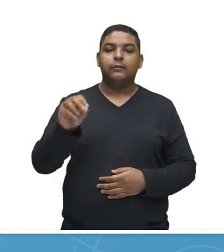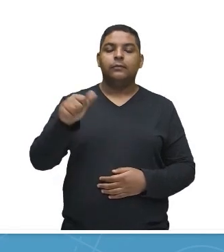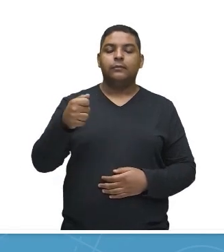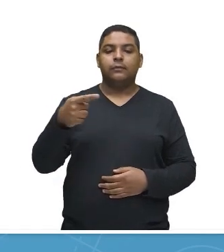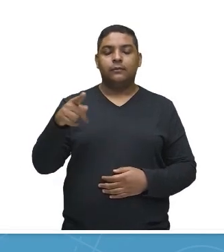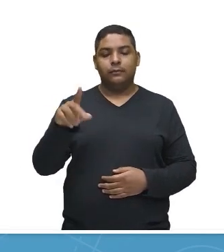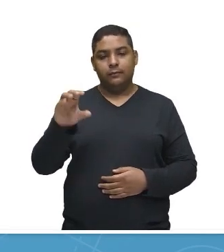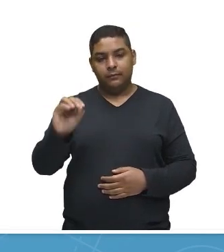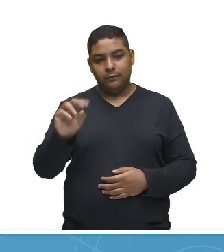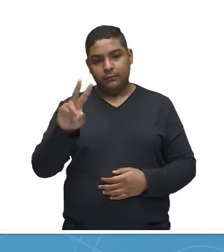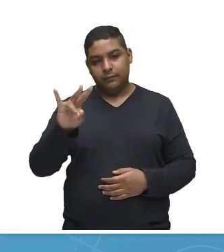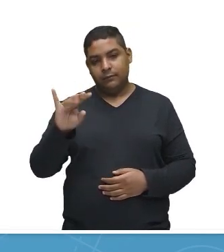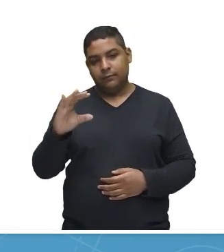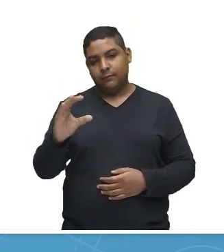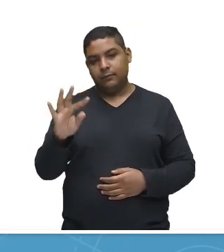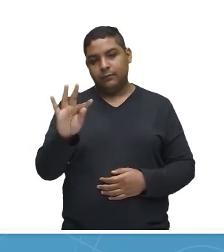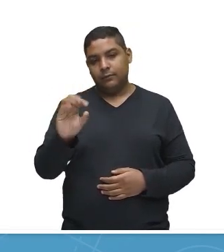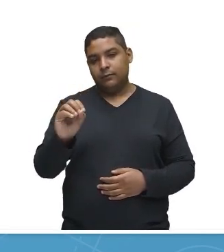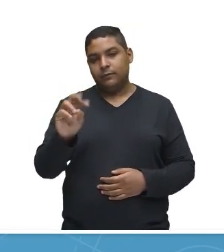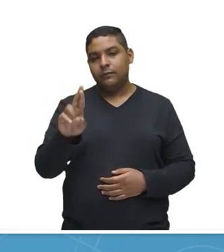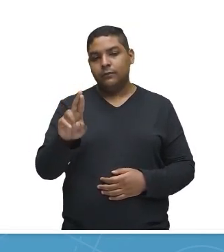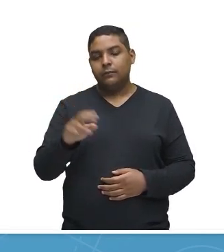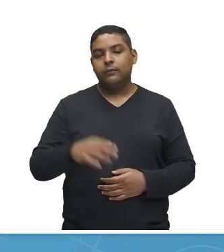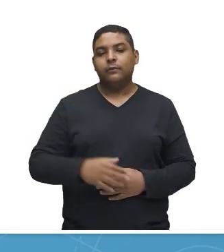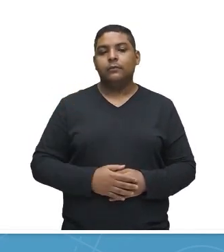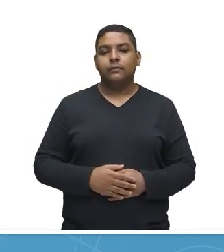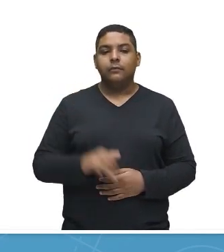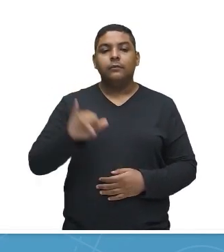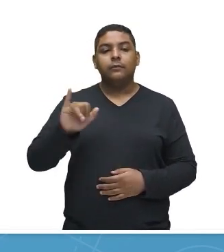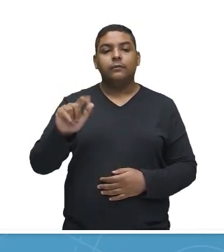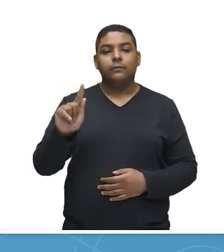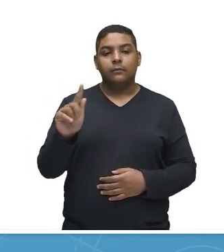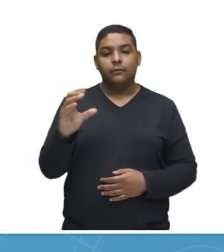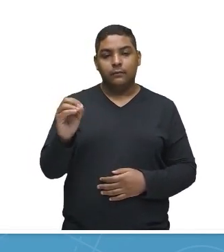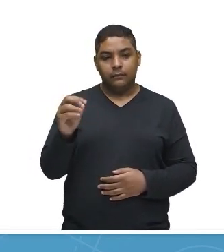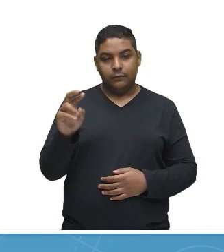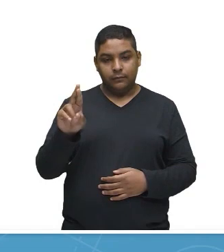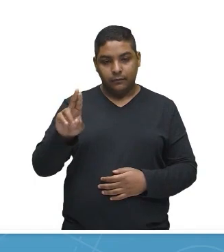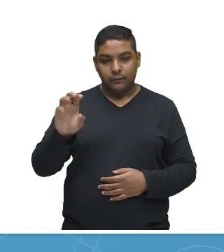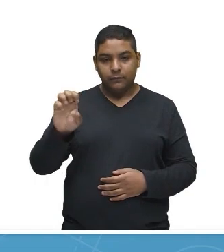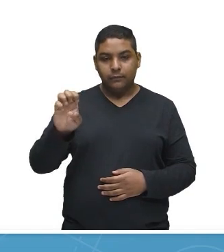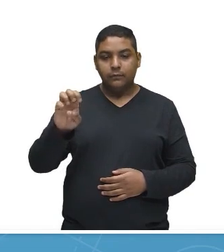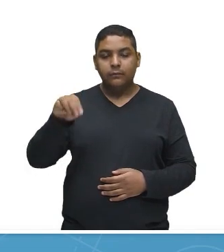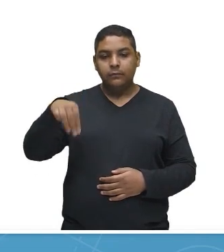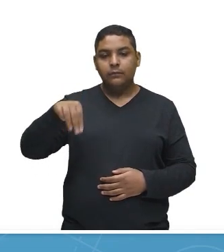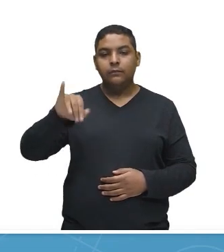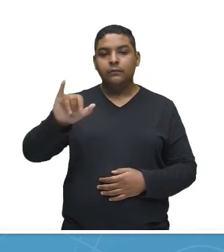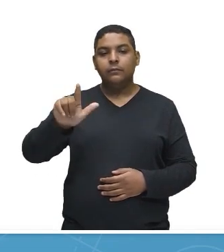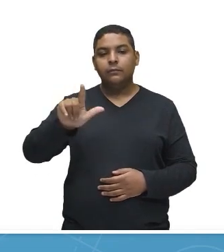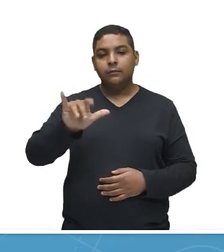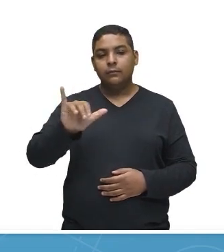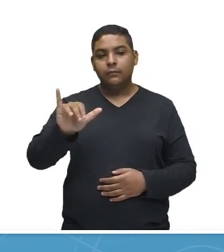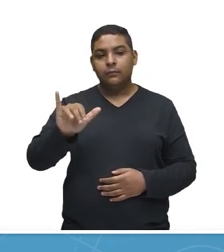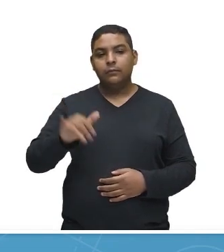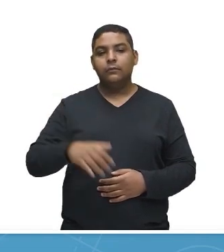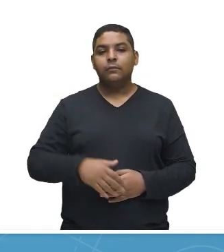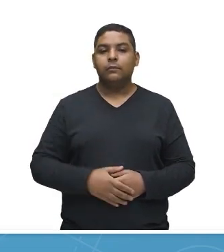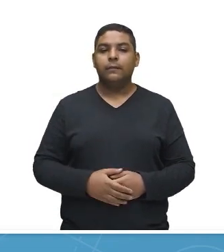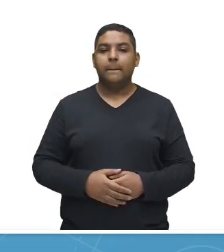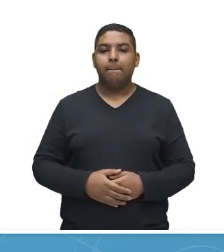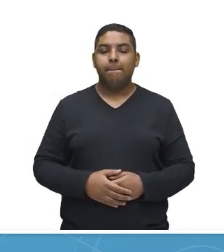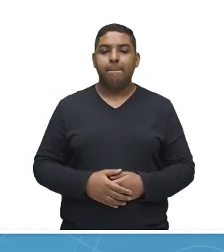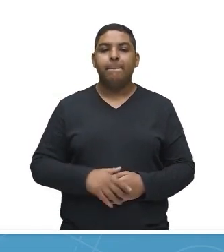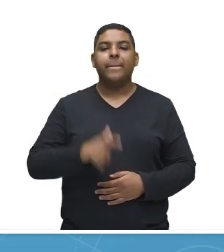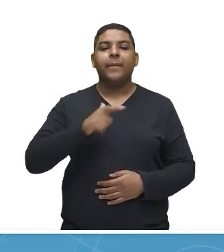Isabela, Guilherme, Igor, Emily, Caroline, Iane e todos